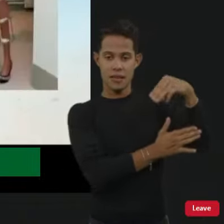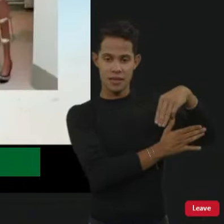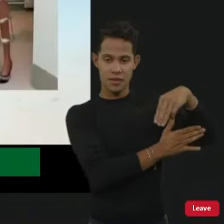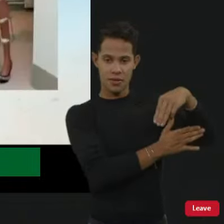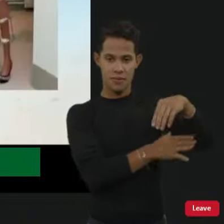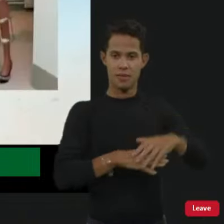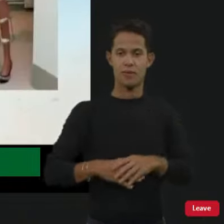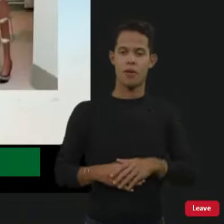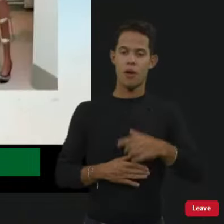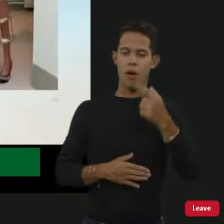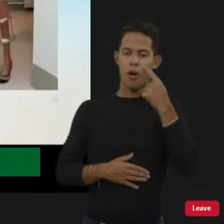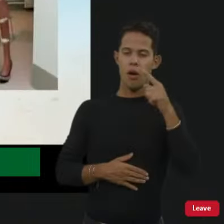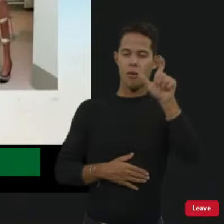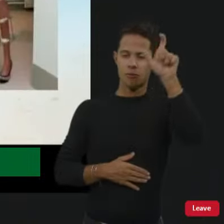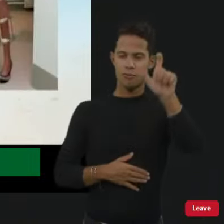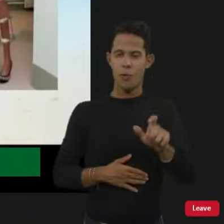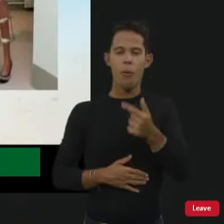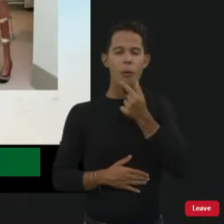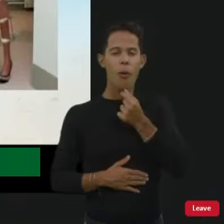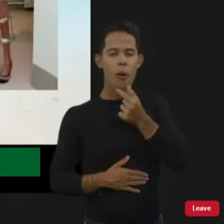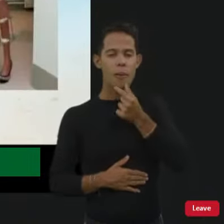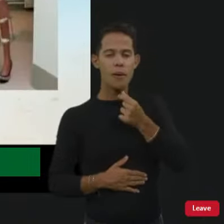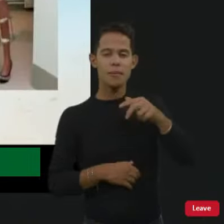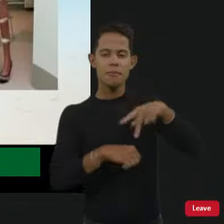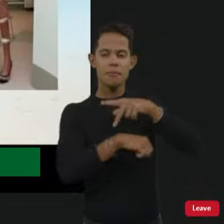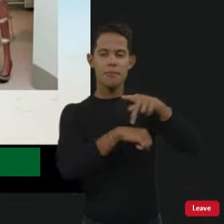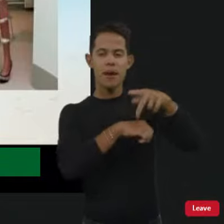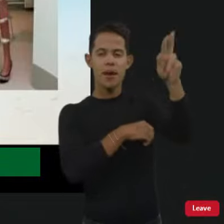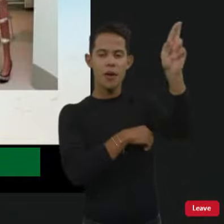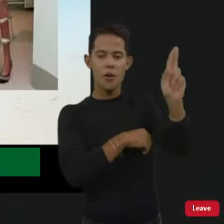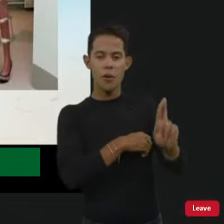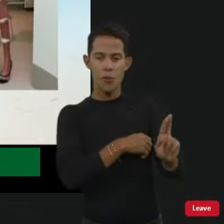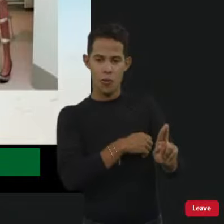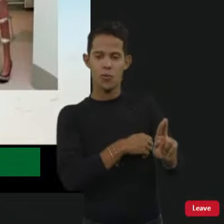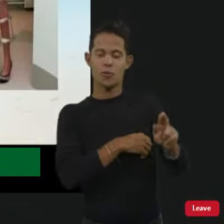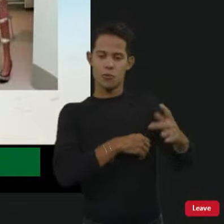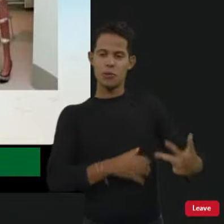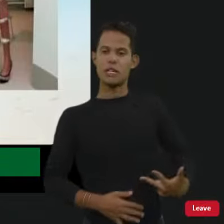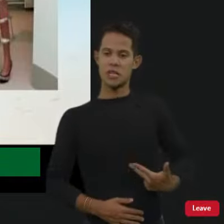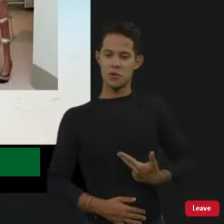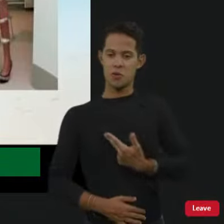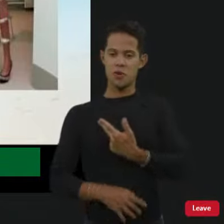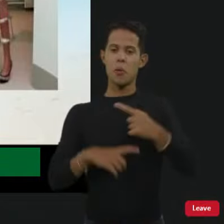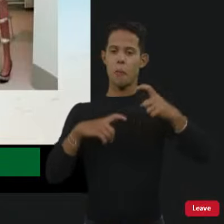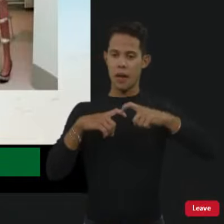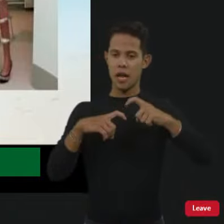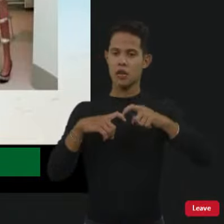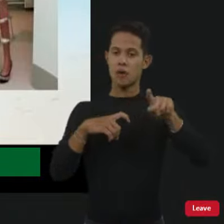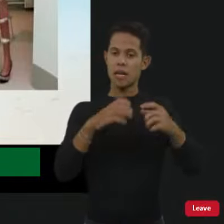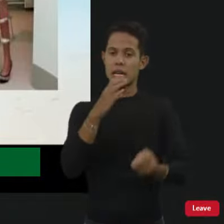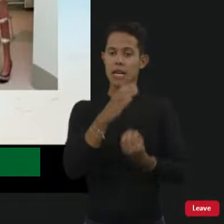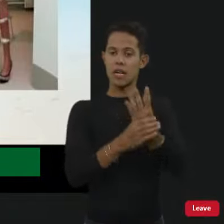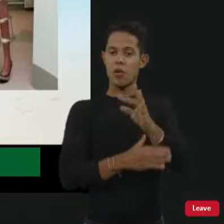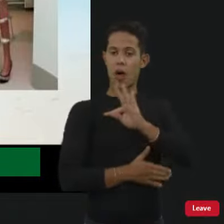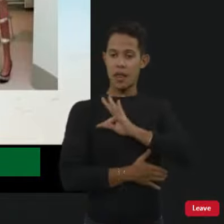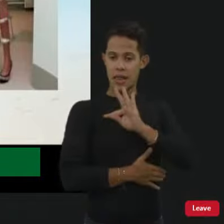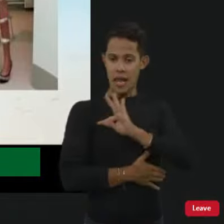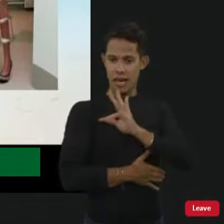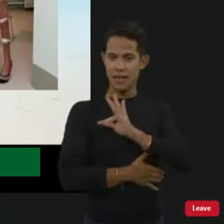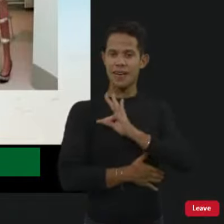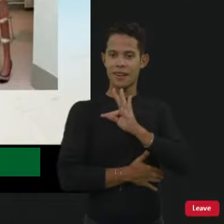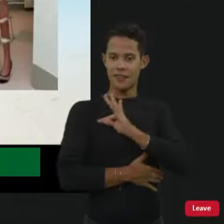Este cirurgião russo, Elizarov, ele criou a cirurgia, a técnica de cirurgia de alongamento